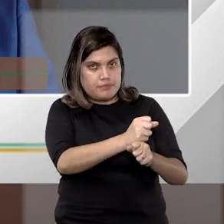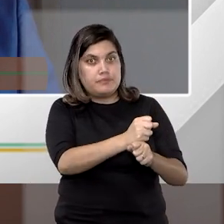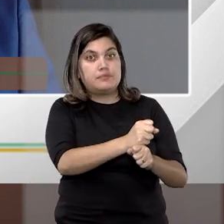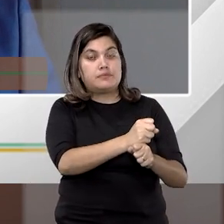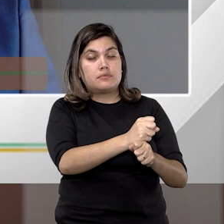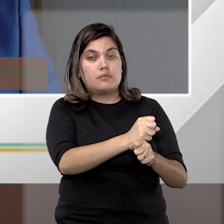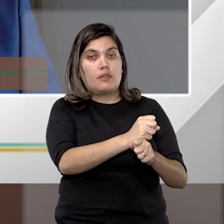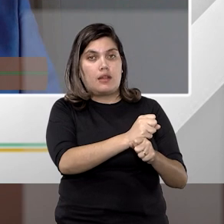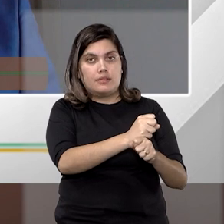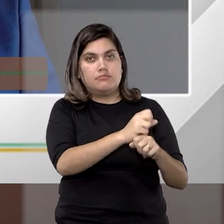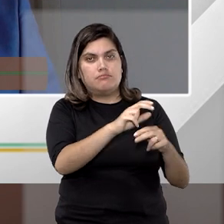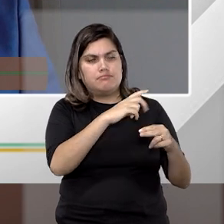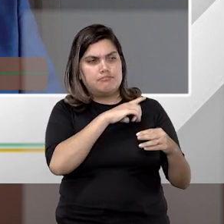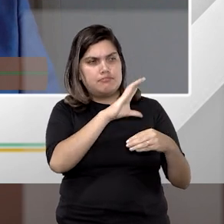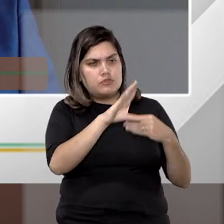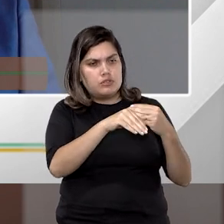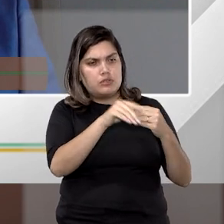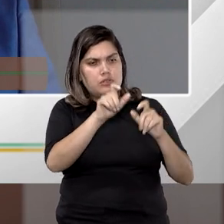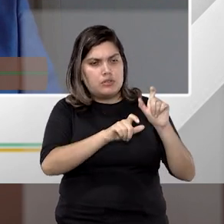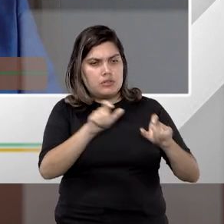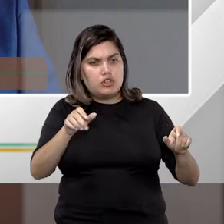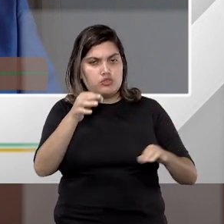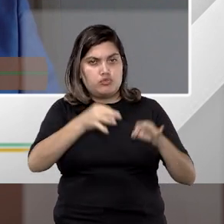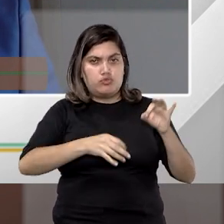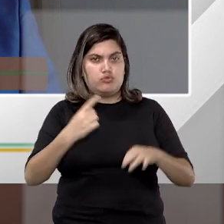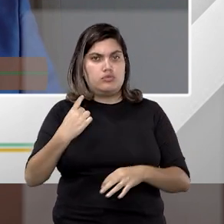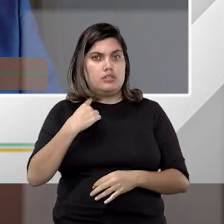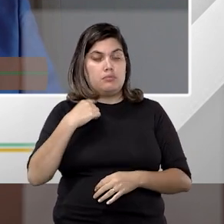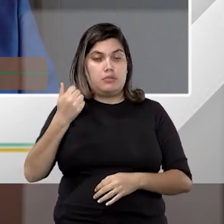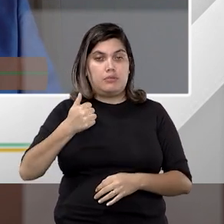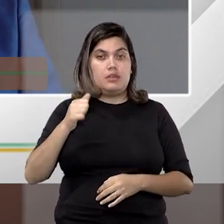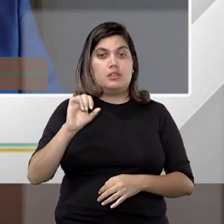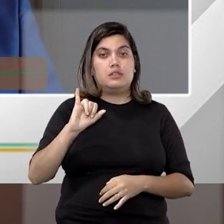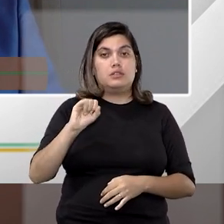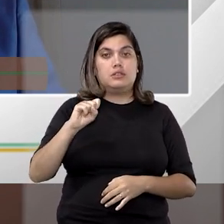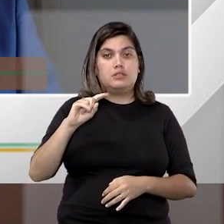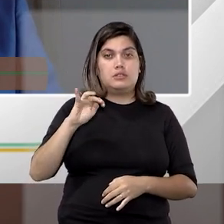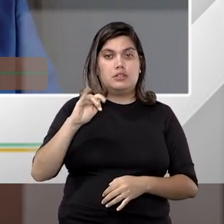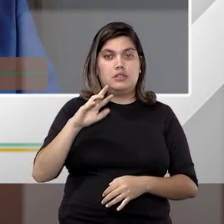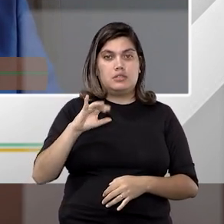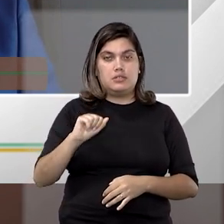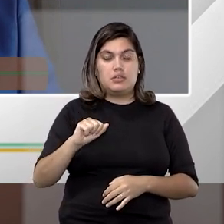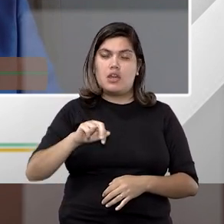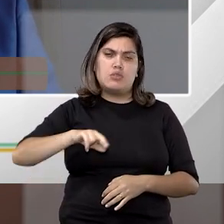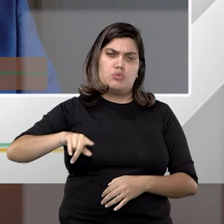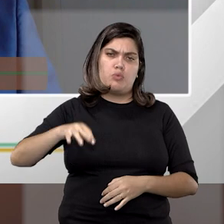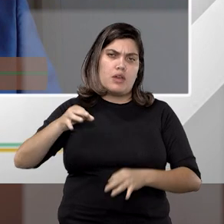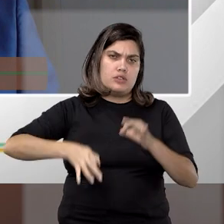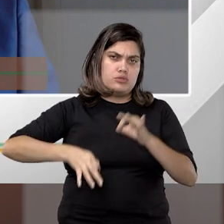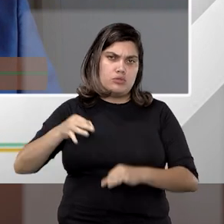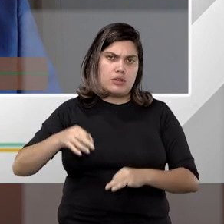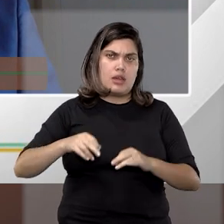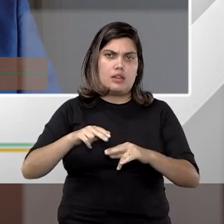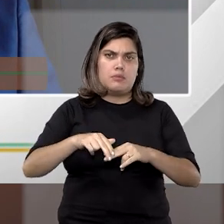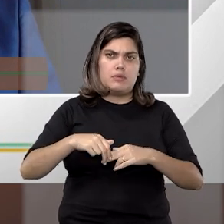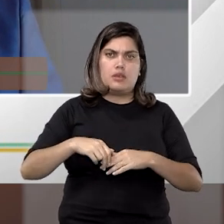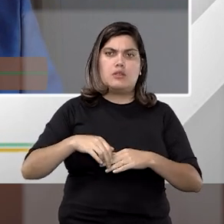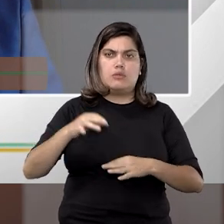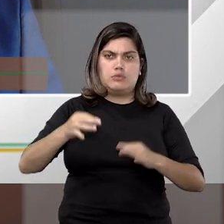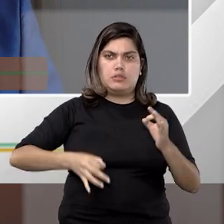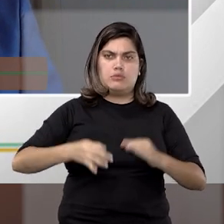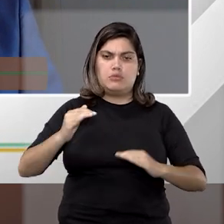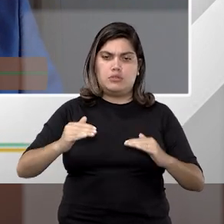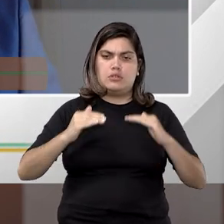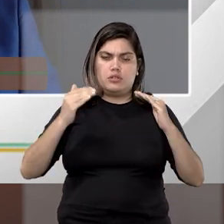pela aplicação é ele é composto por juízes de primeira instância né Então essa relação não é julgada